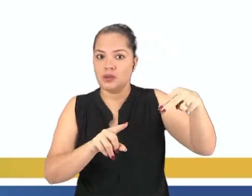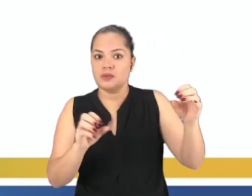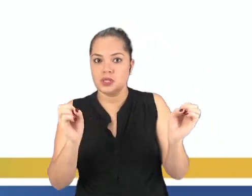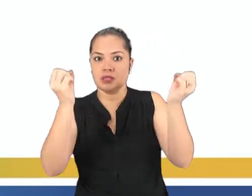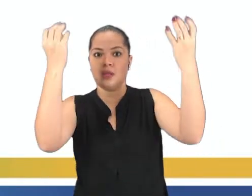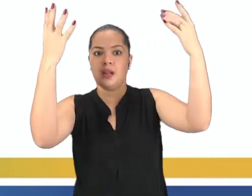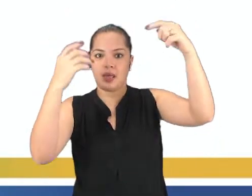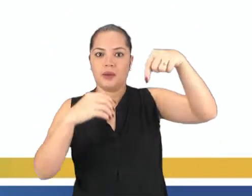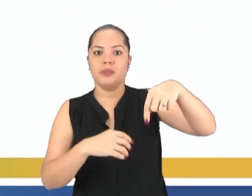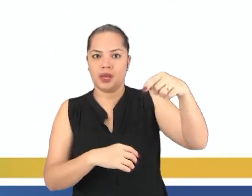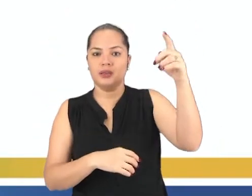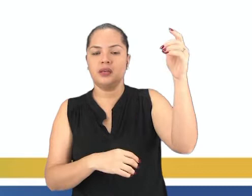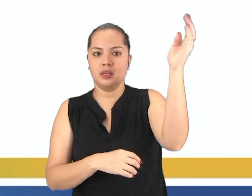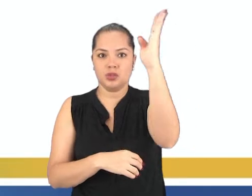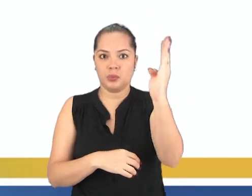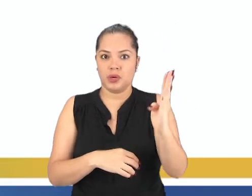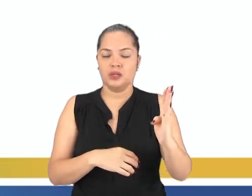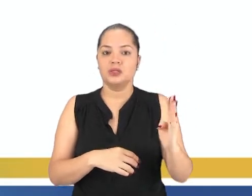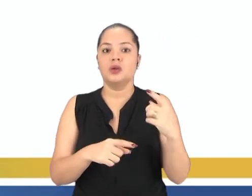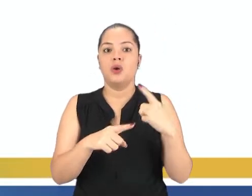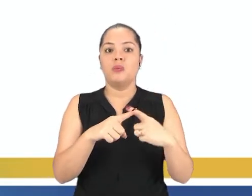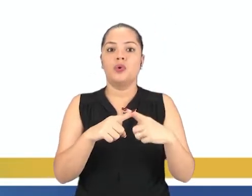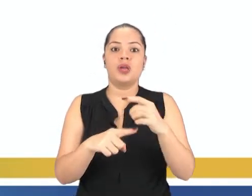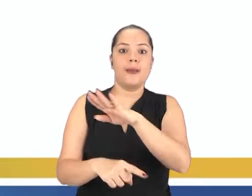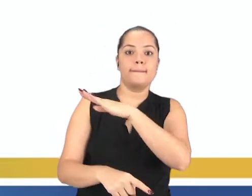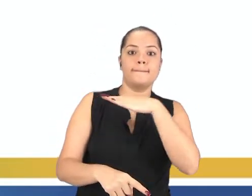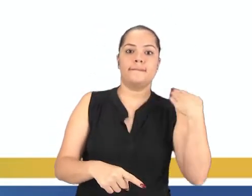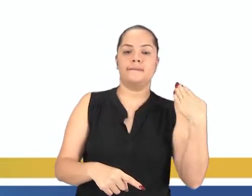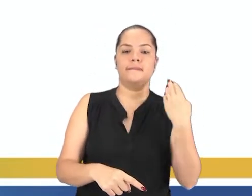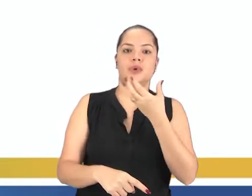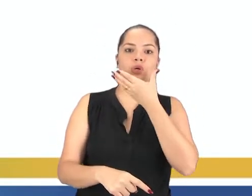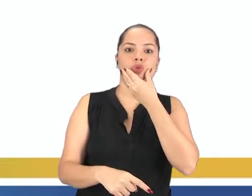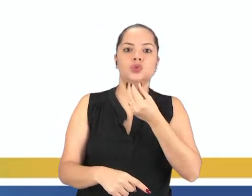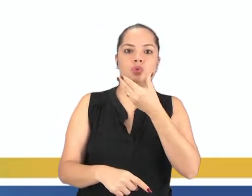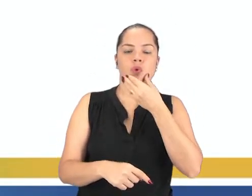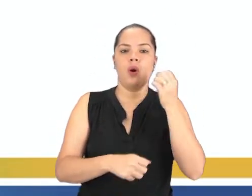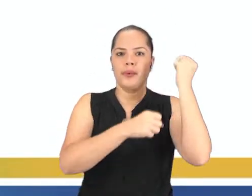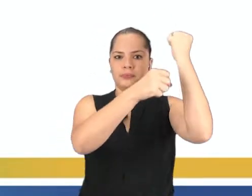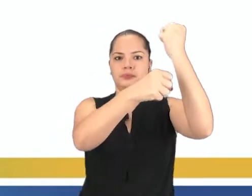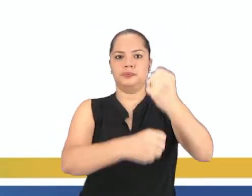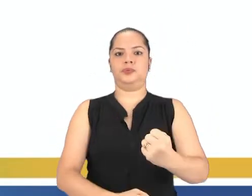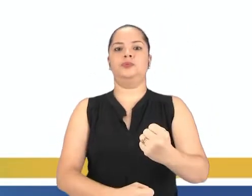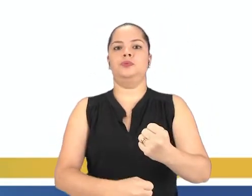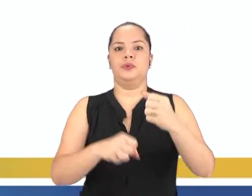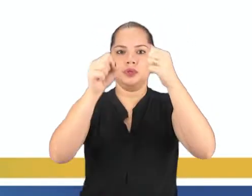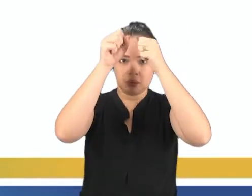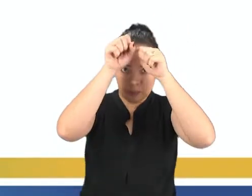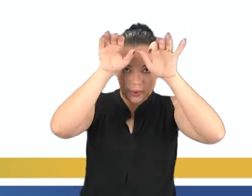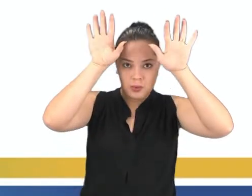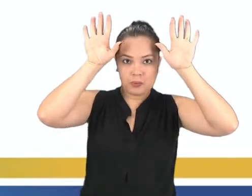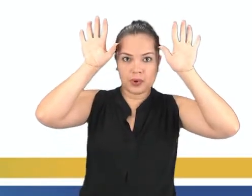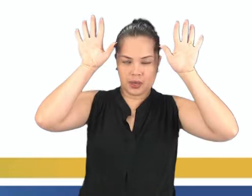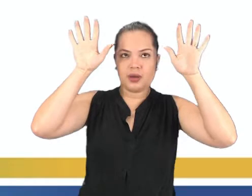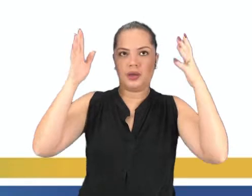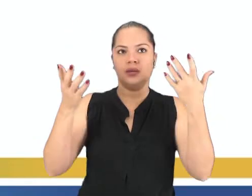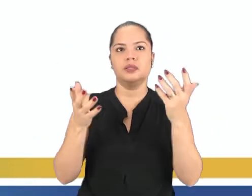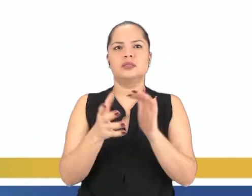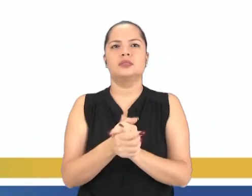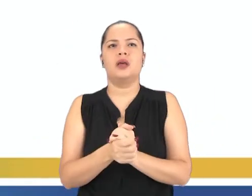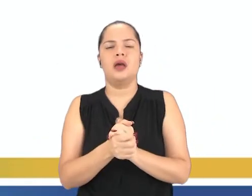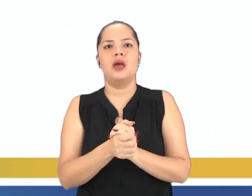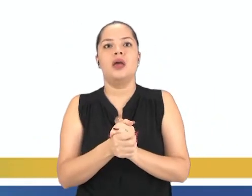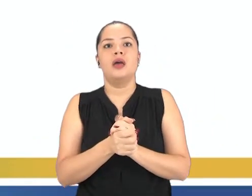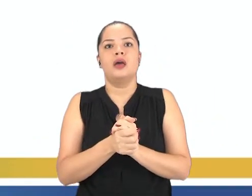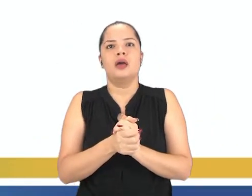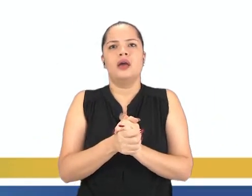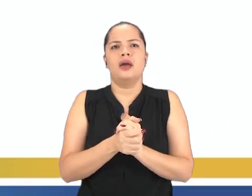foi escolhida pela morte do Zumbi dos Palmares, em 1695. É uma causa tão forte e significativa